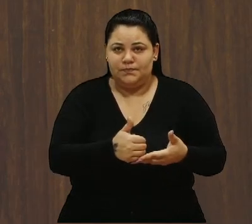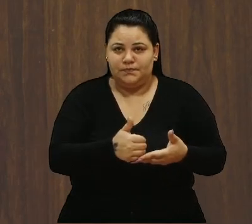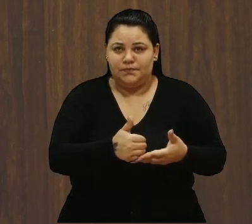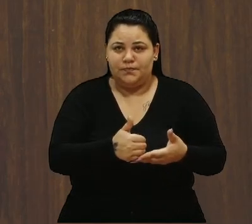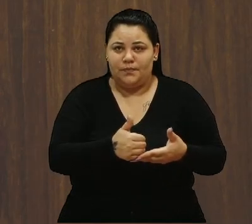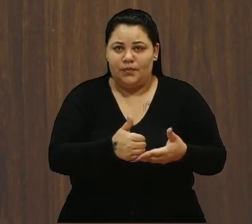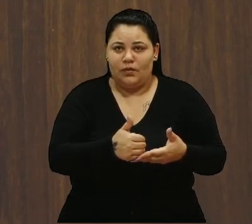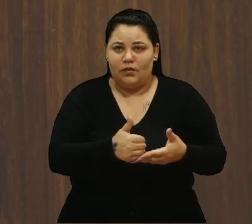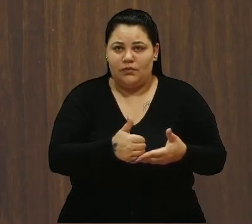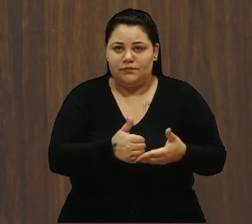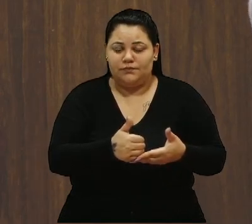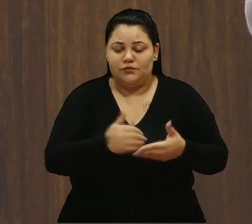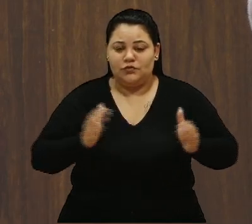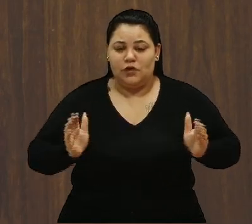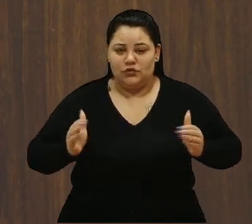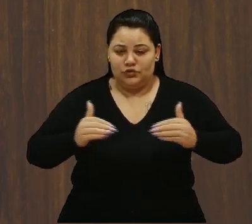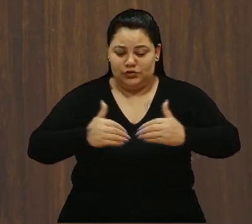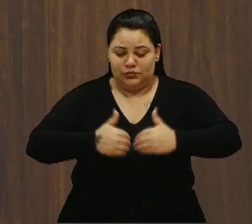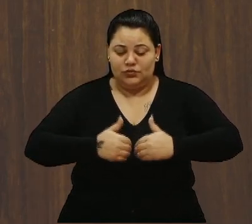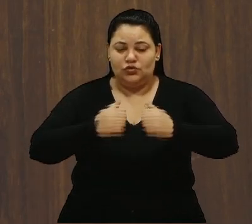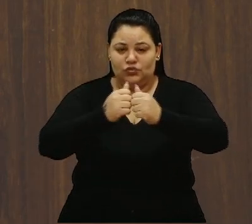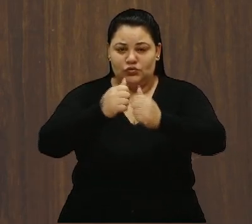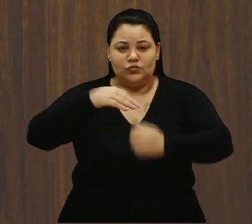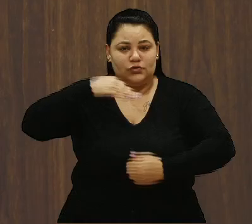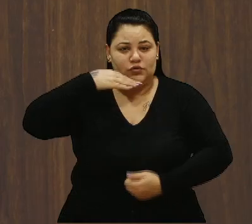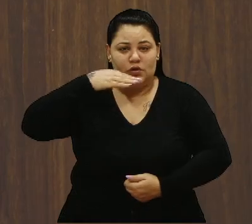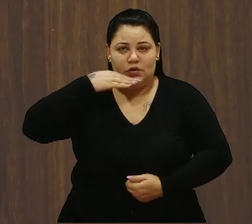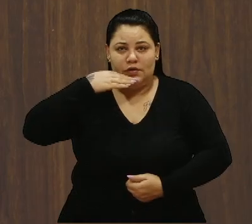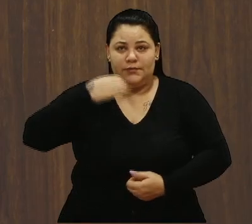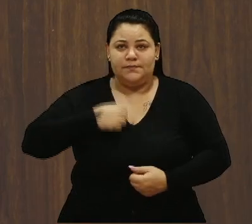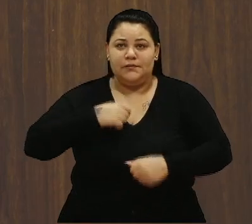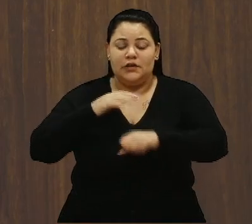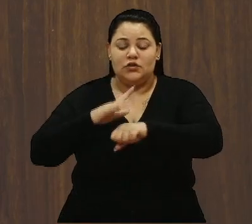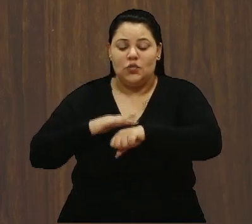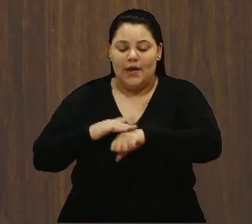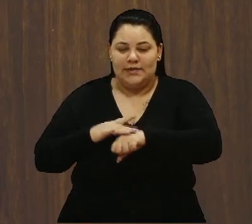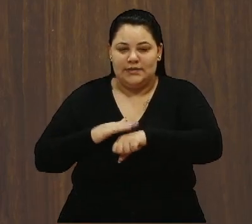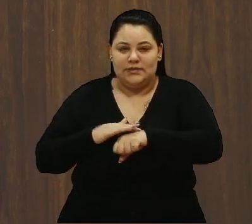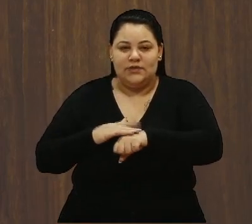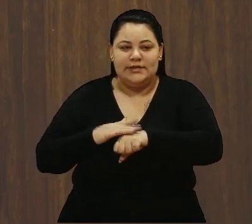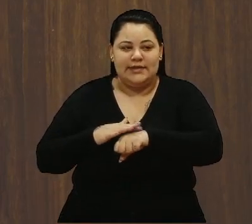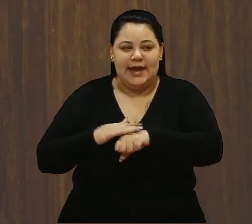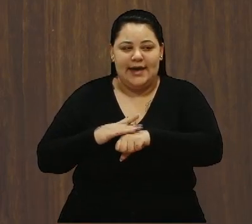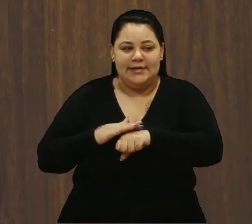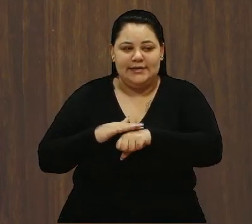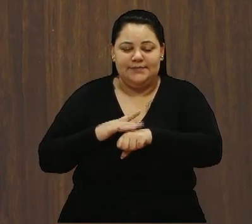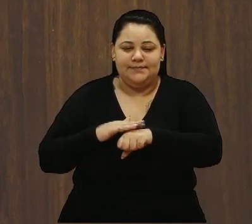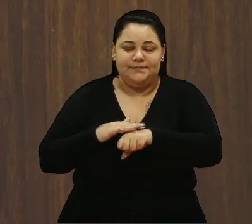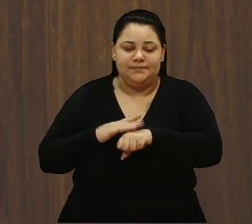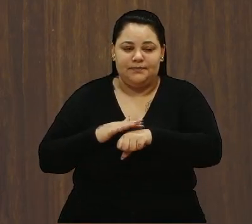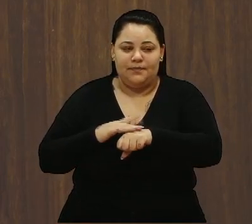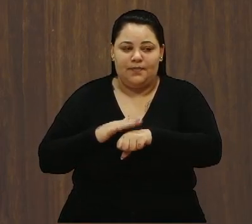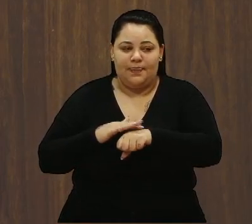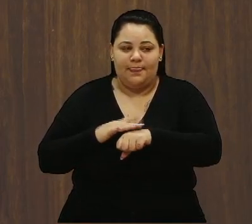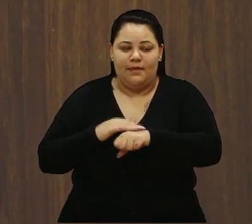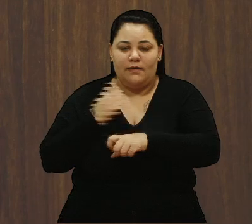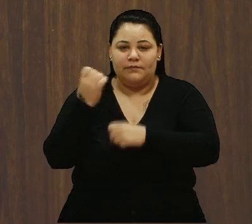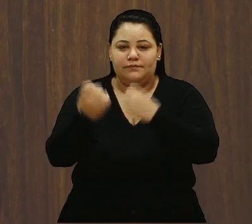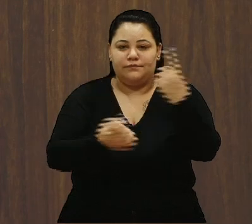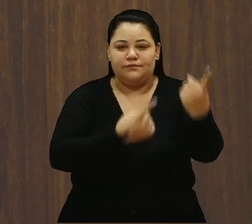da questão dos autismo do vereador Bortola, das doenças raras, né? Mas eu quero comentar